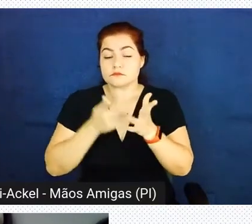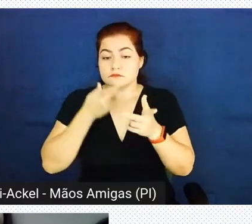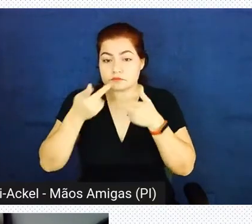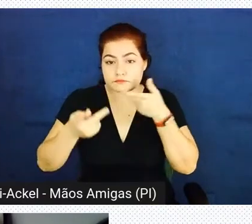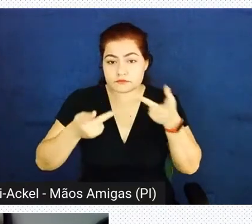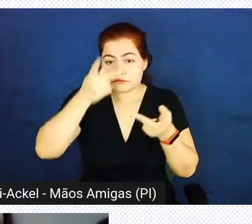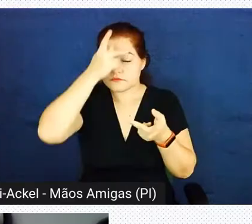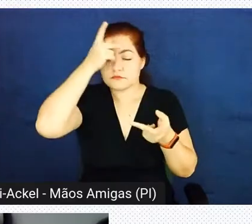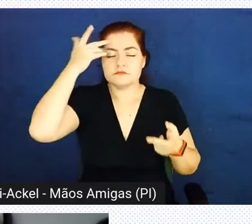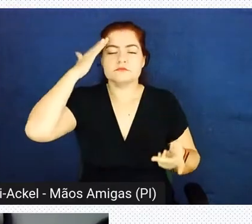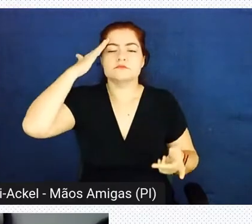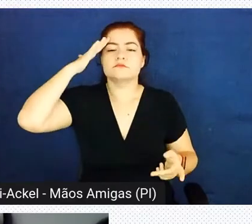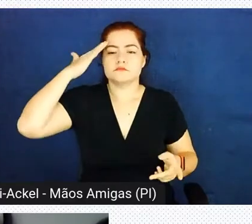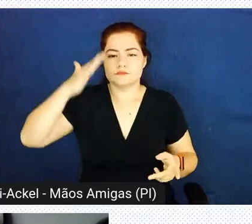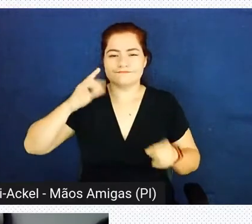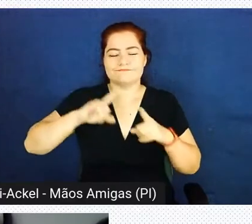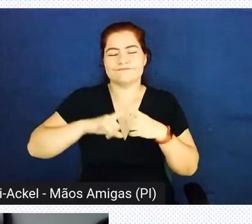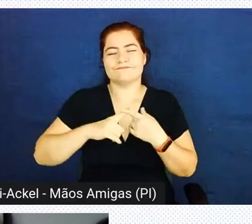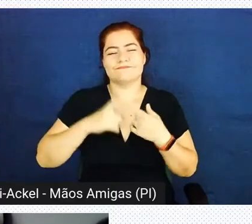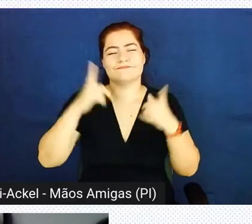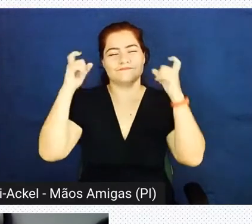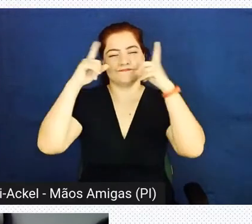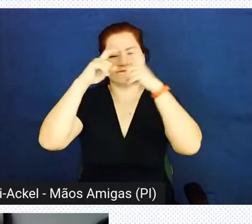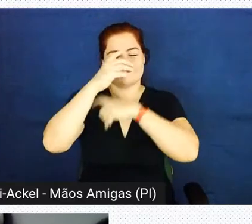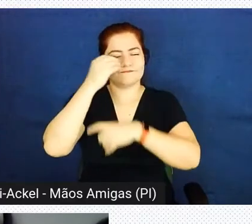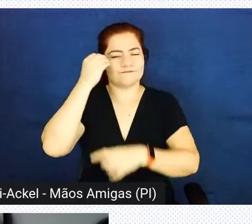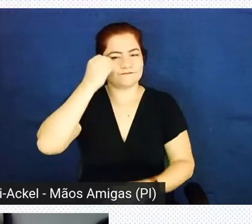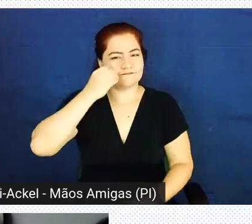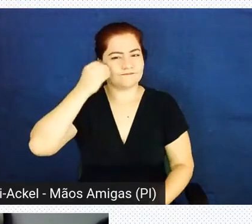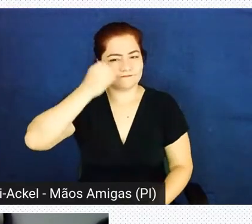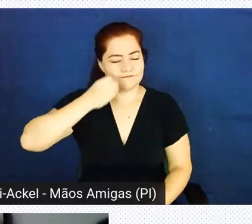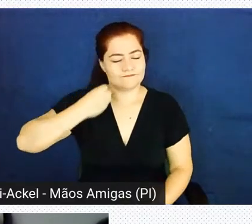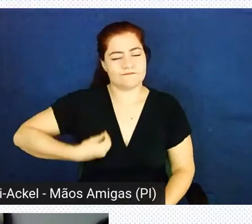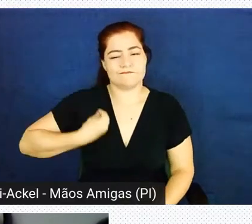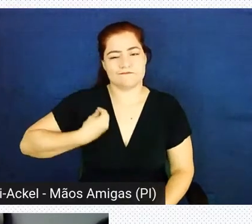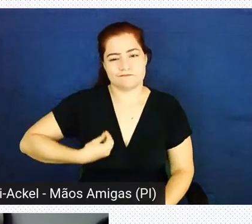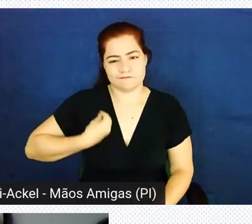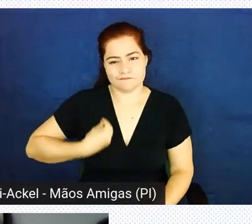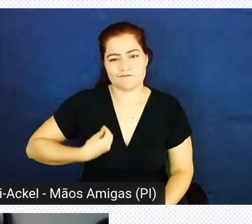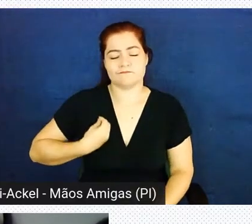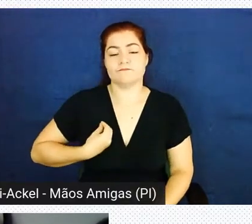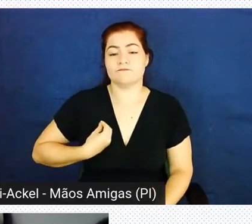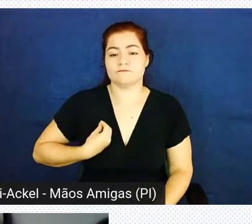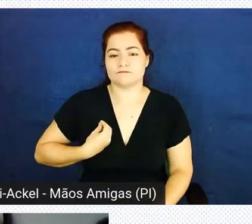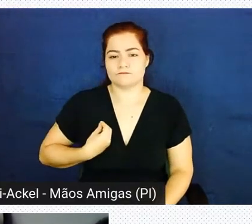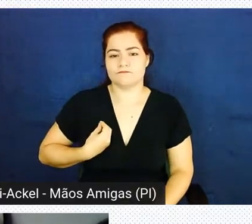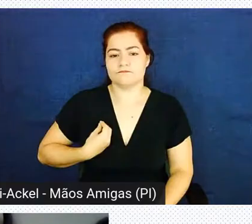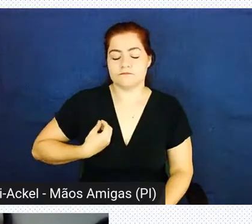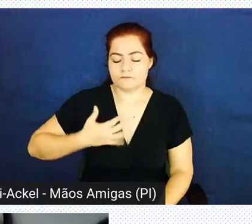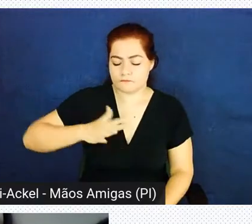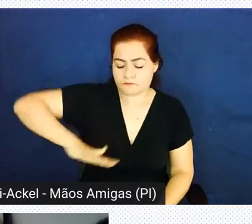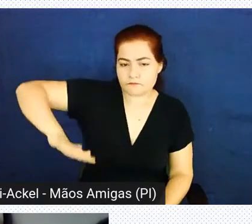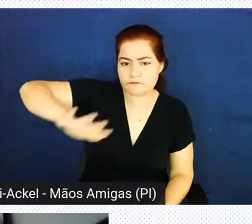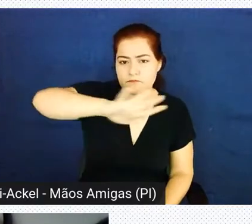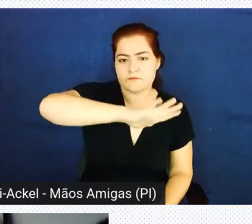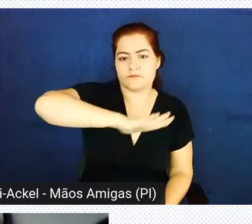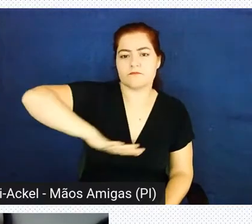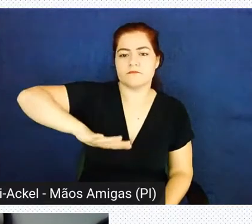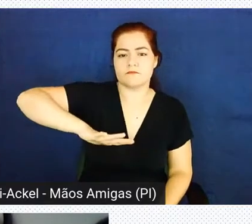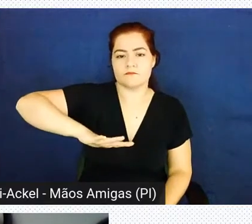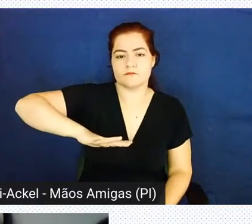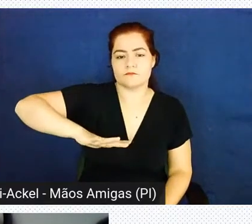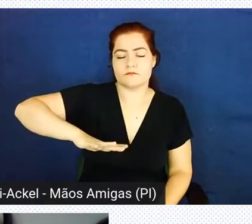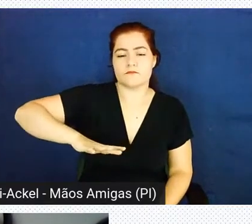de difícil experiência vivencial. E ali, aquele